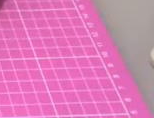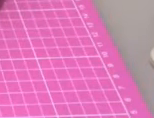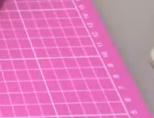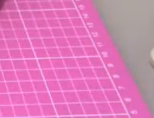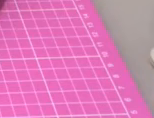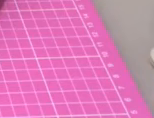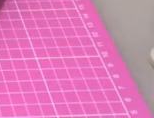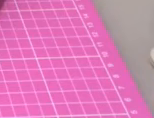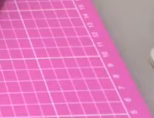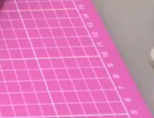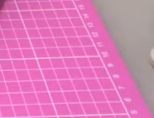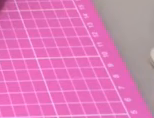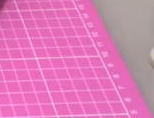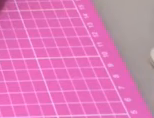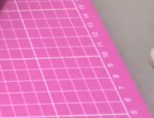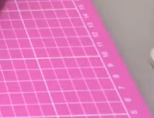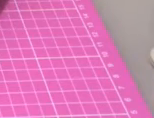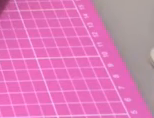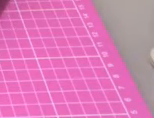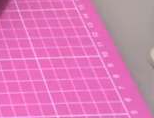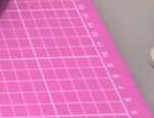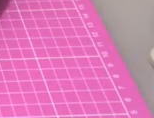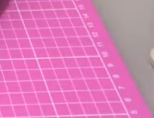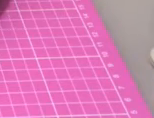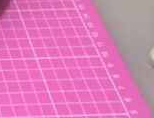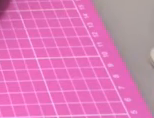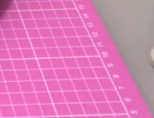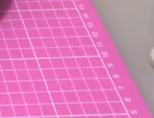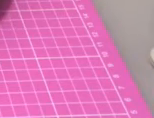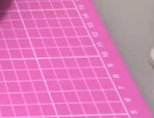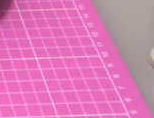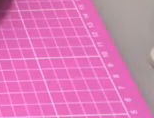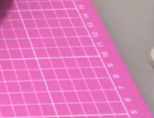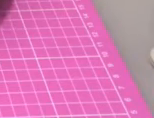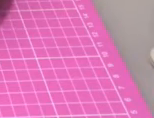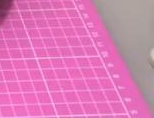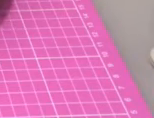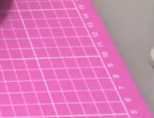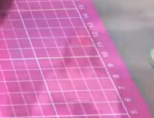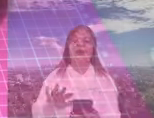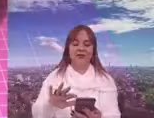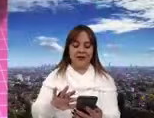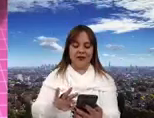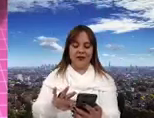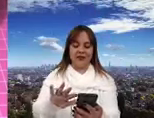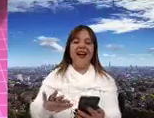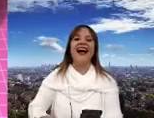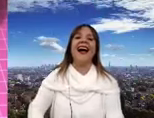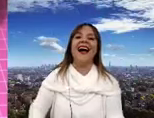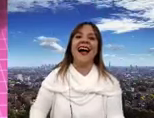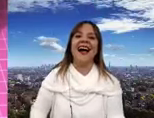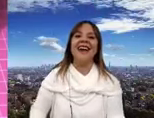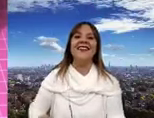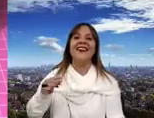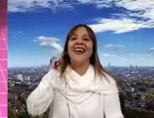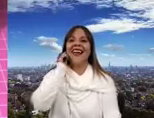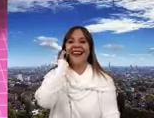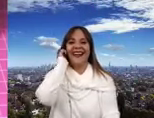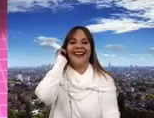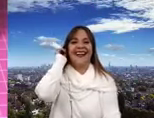fiquem separados, né? Fiquem sempre assim Nunca mesmo, juntinhos. não. Oh, É gente, um não é só. lindo? É um Adorei! só.